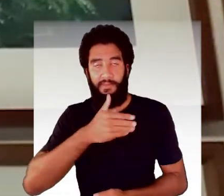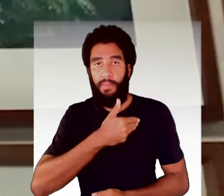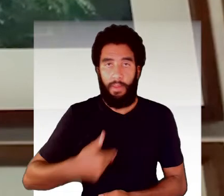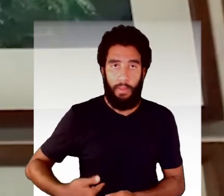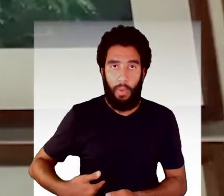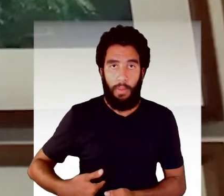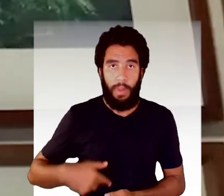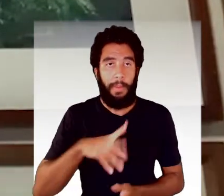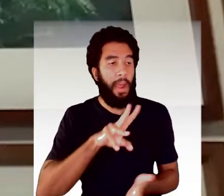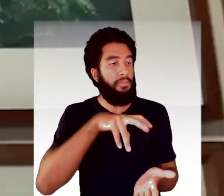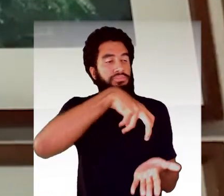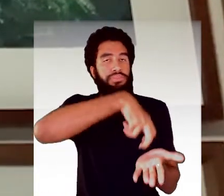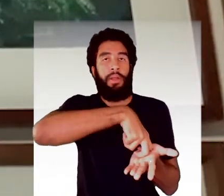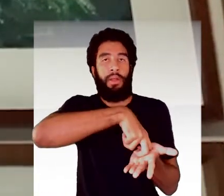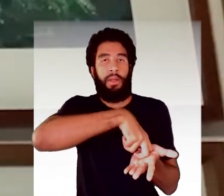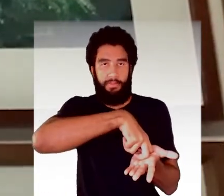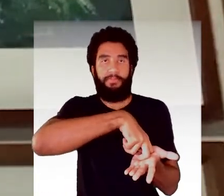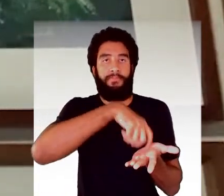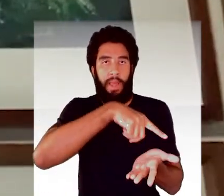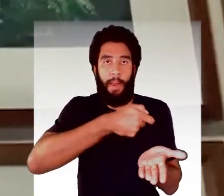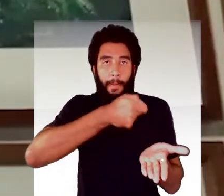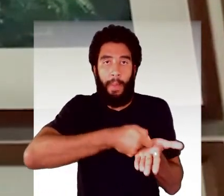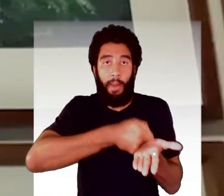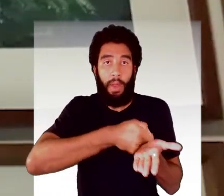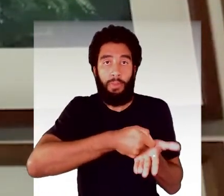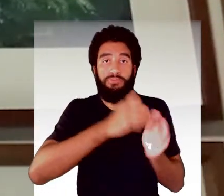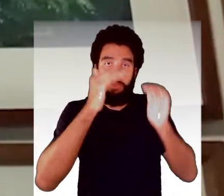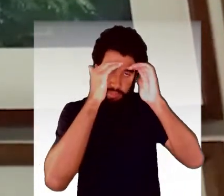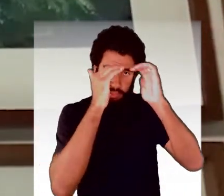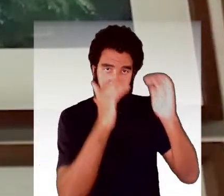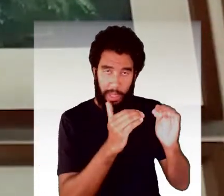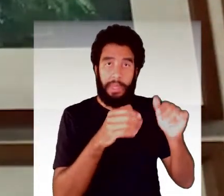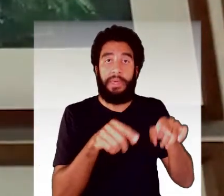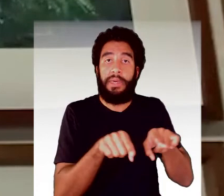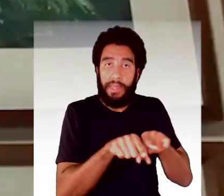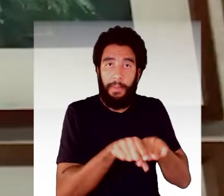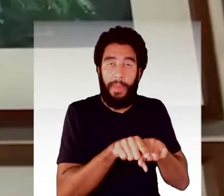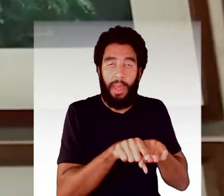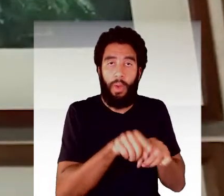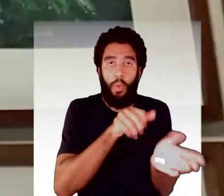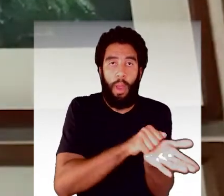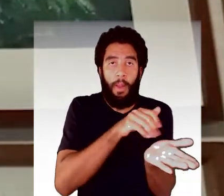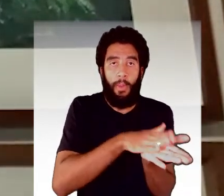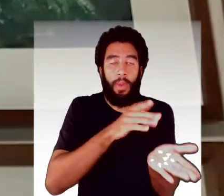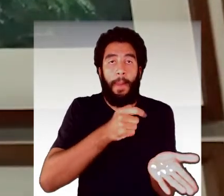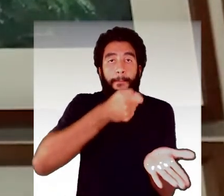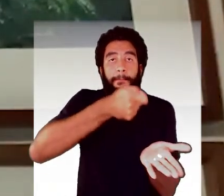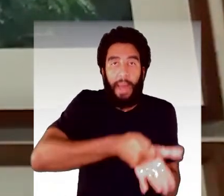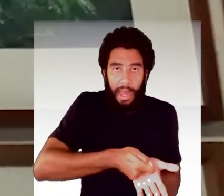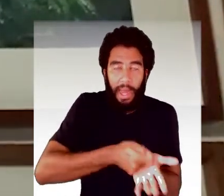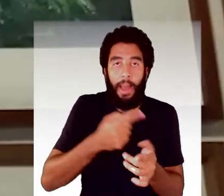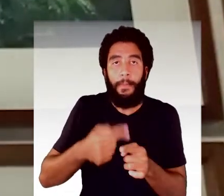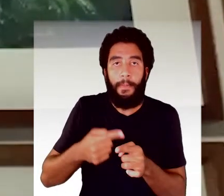pública para vê-la condenada ao cumprimento daquelas obrigações e também a pagar uma